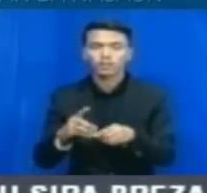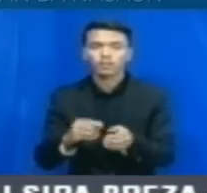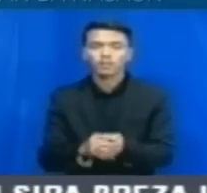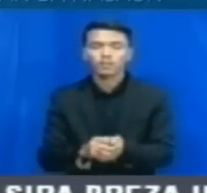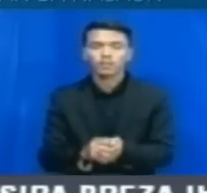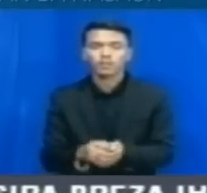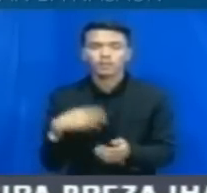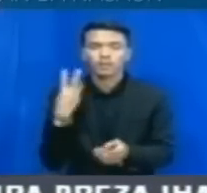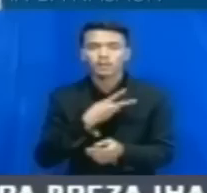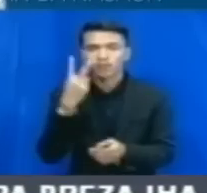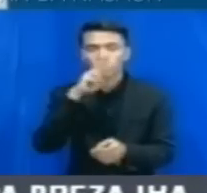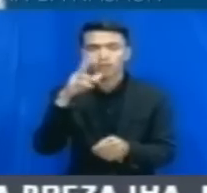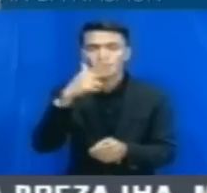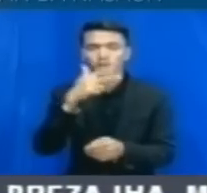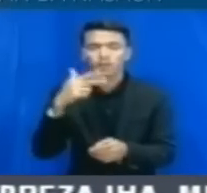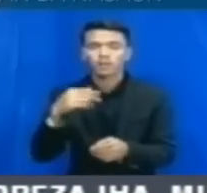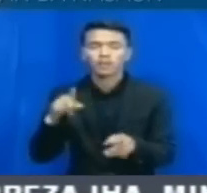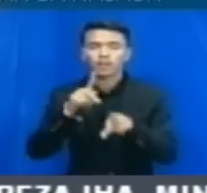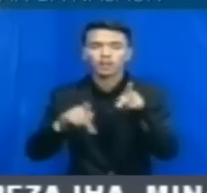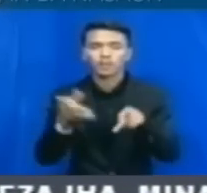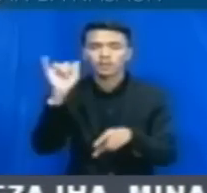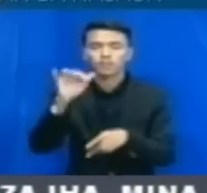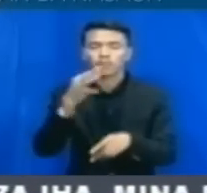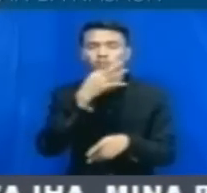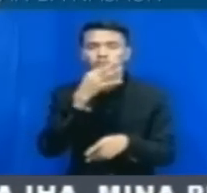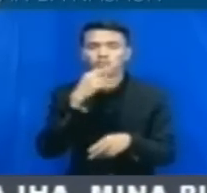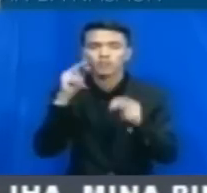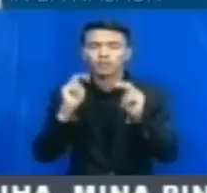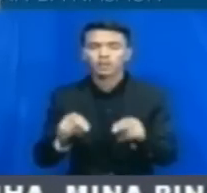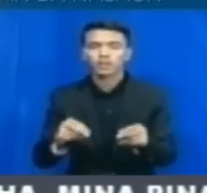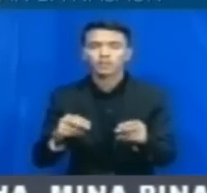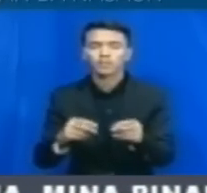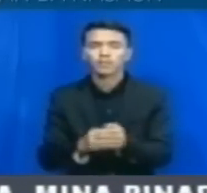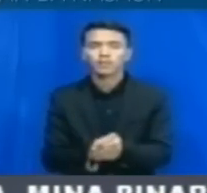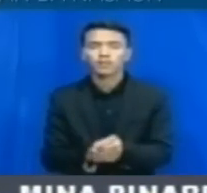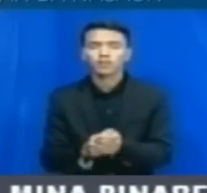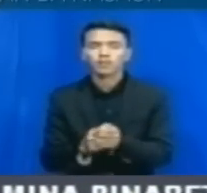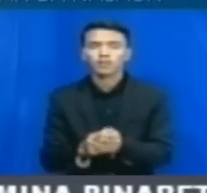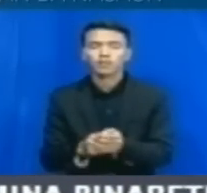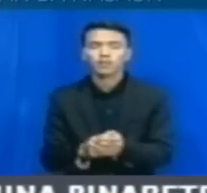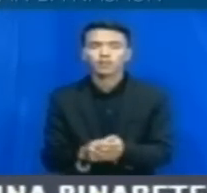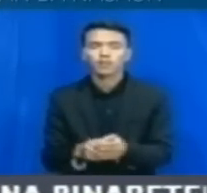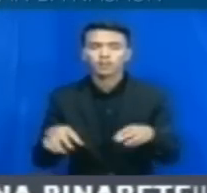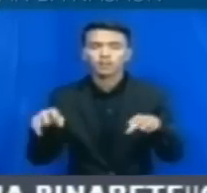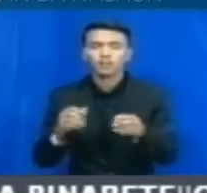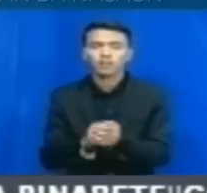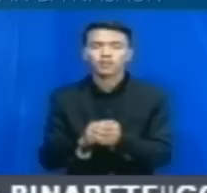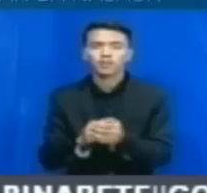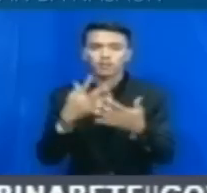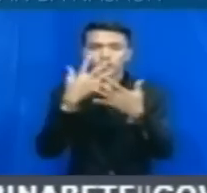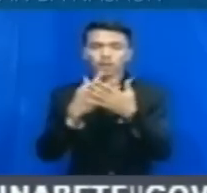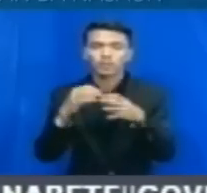reparação será se ta re Indonésia ema será be que consumo nia tem que ba cumprir la medidas be tem que recupera fal nia